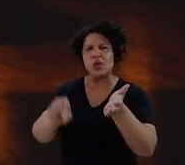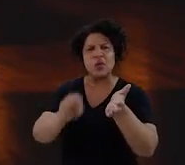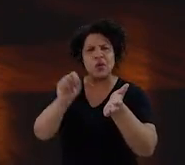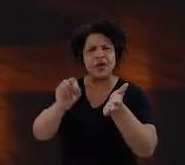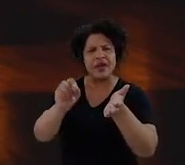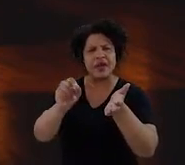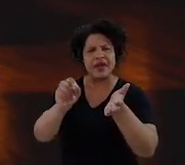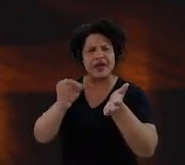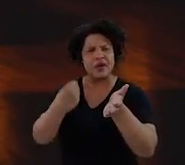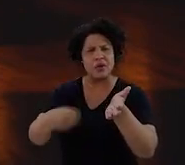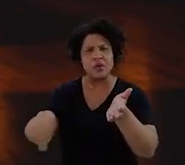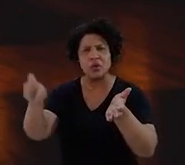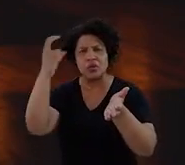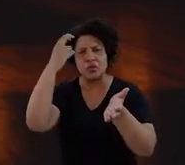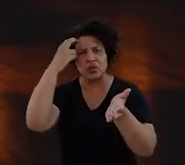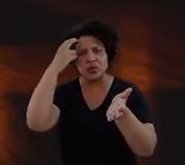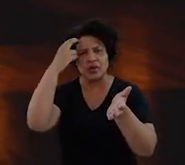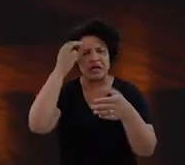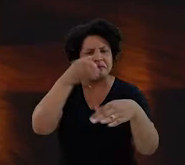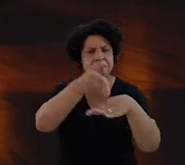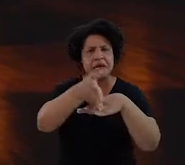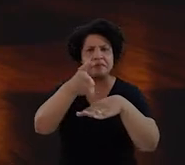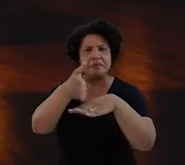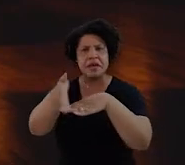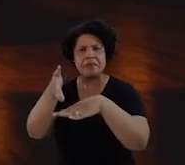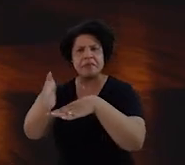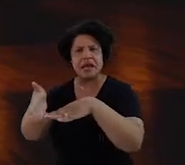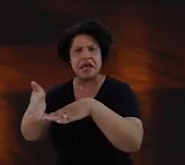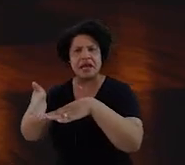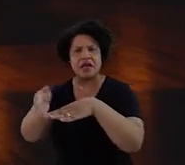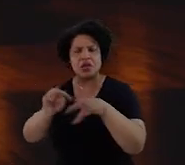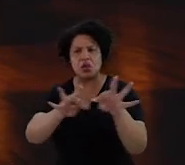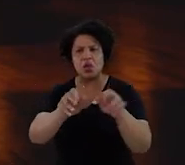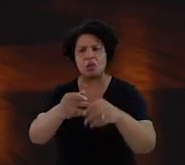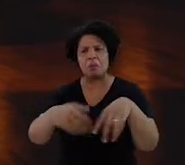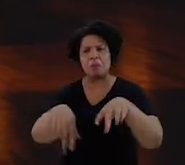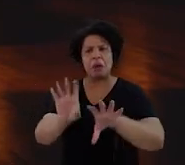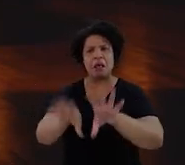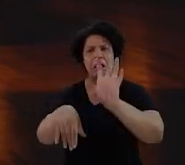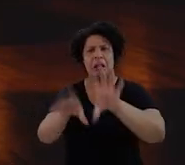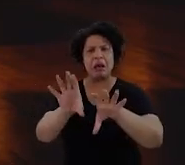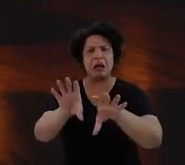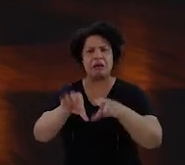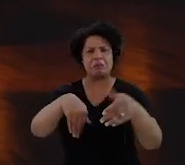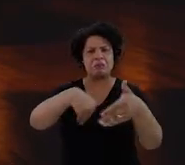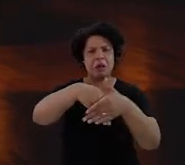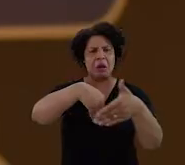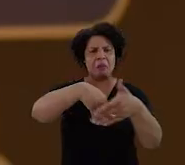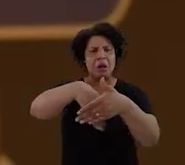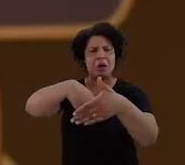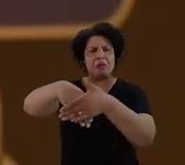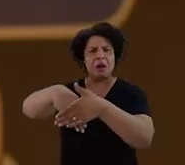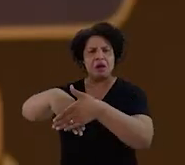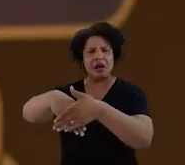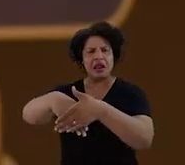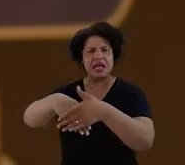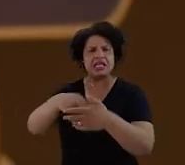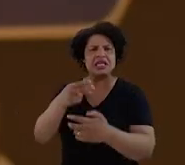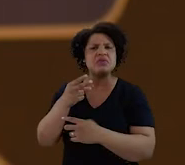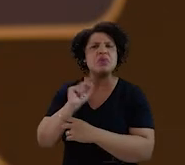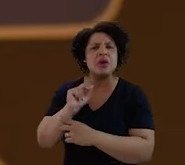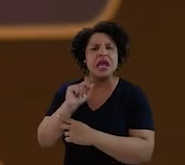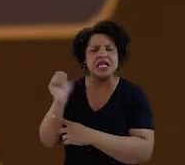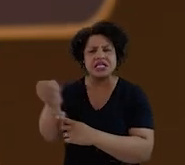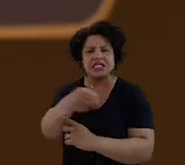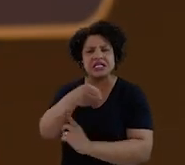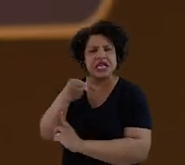e tá tudo certo. Todo mundo rebolando a bunda, jogando bola e tomando cerveja. 500 anos?